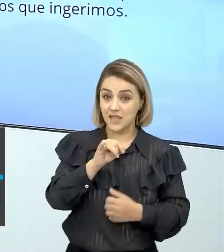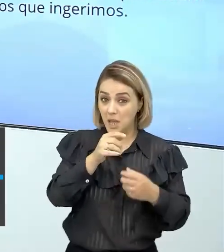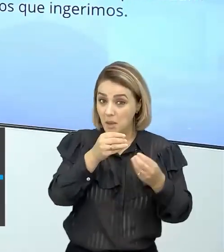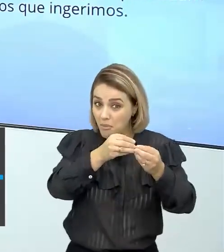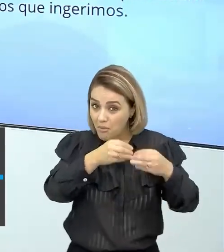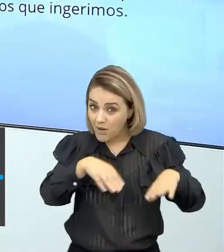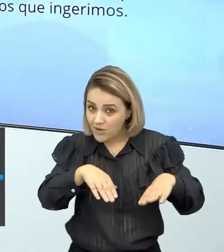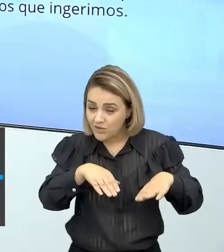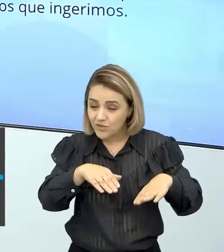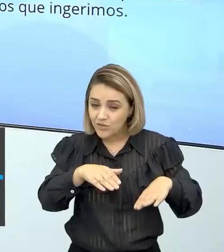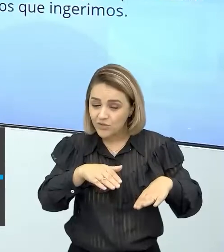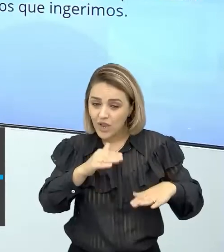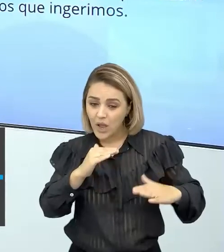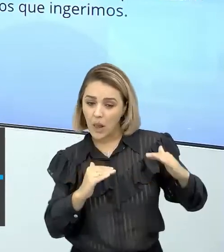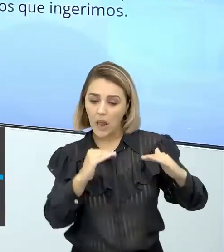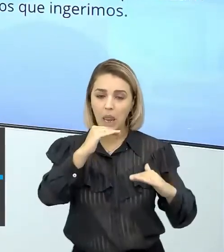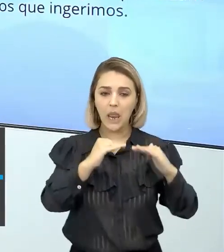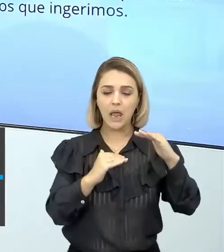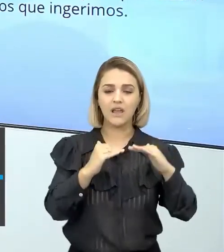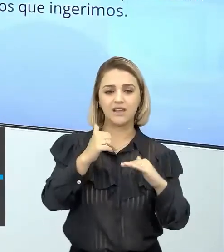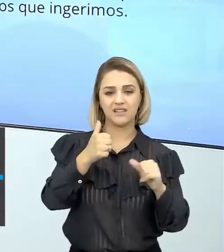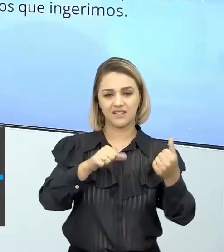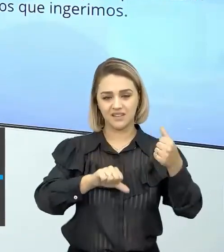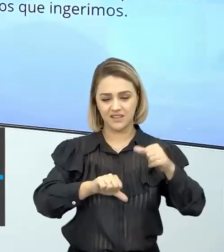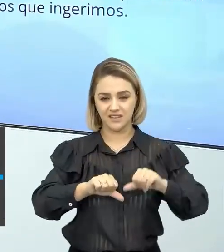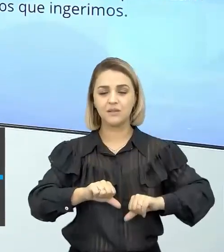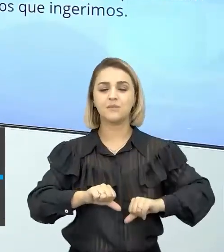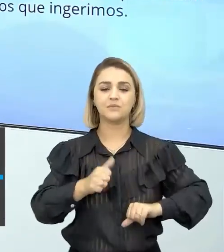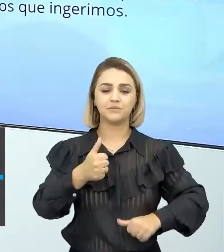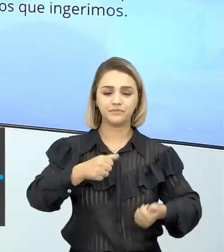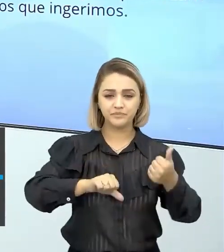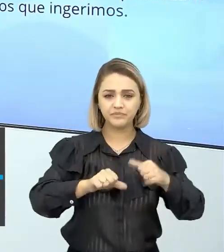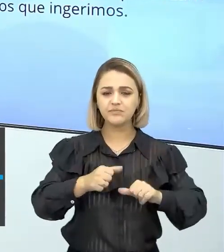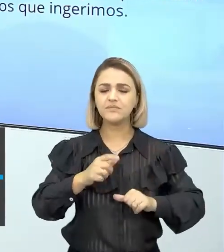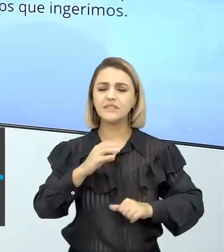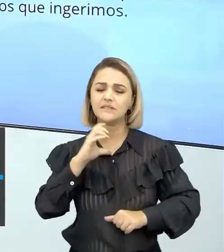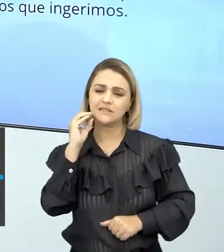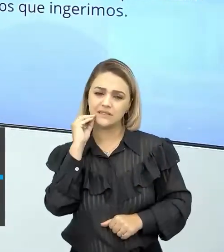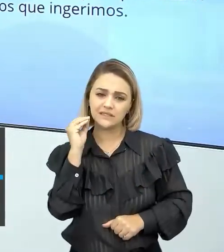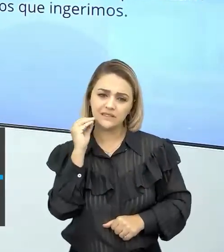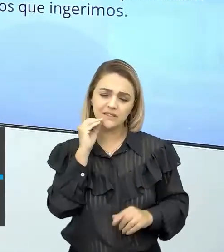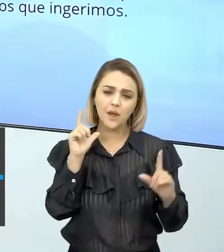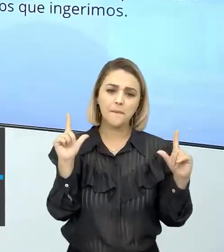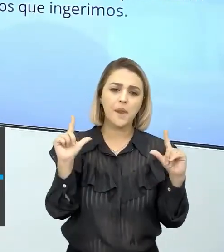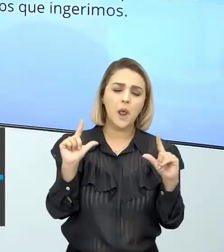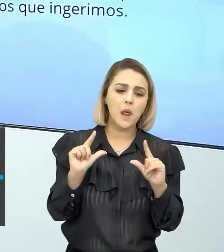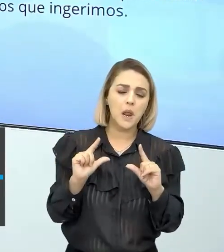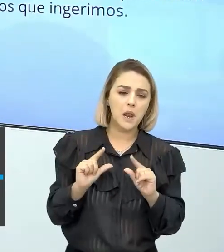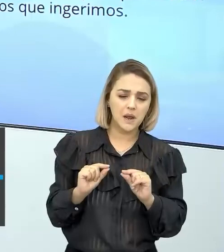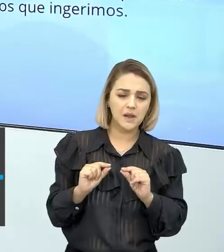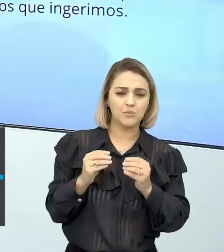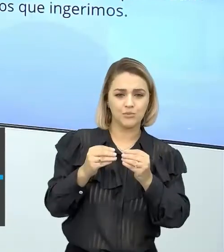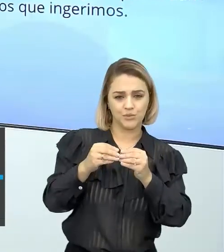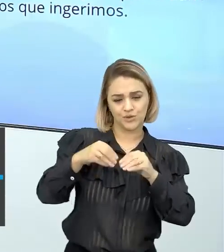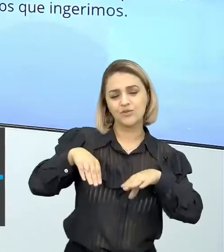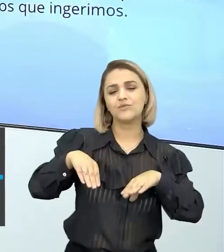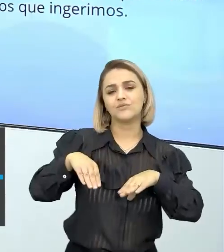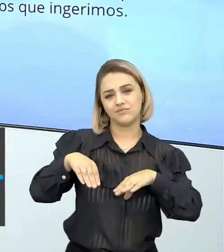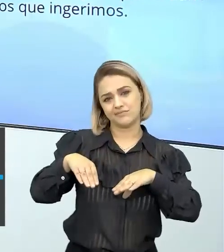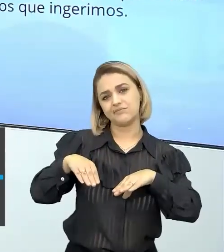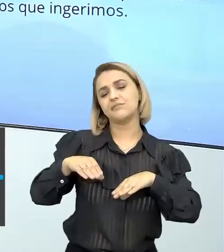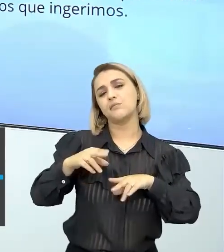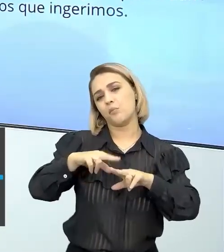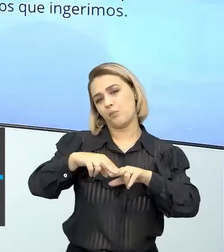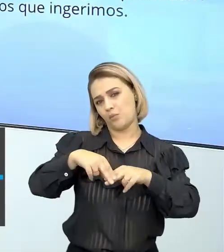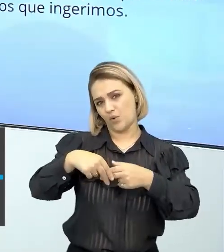se deslocar ao máximo possível, a fim de minimizar a perturbação que foi causada por aquele